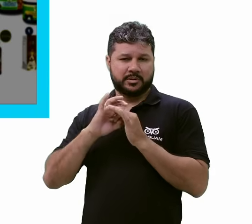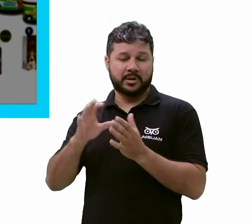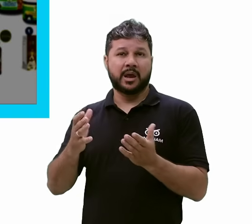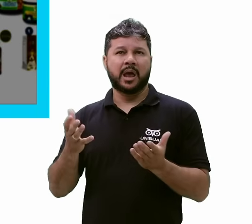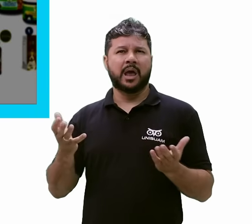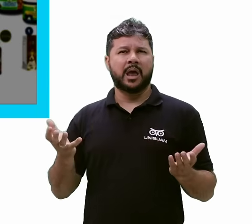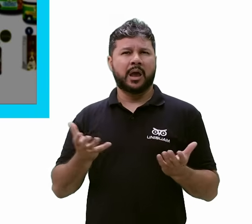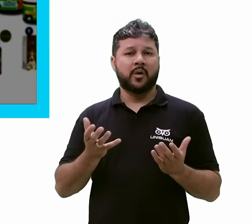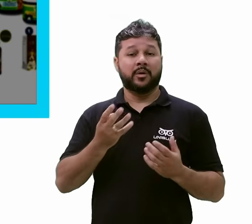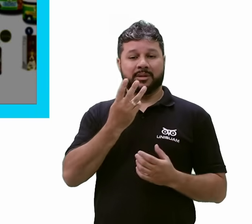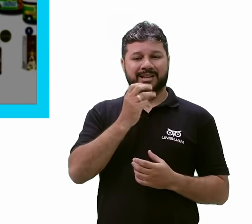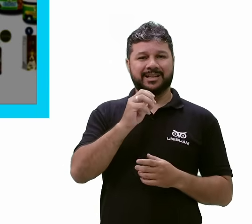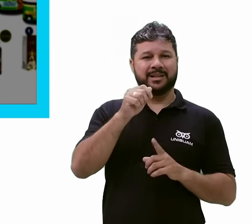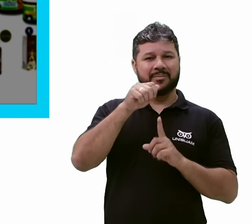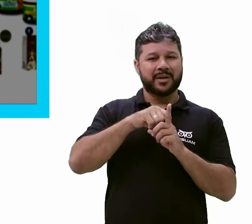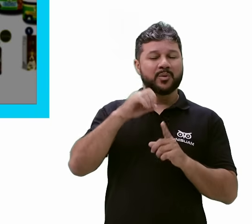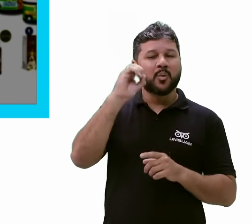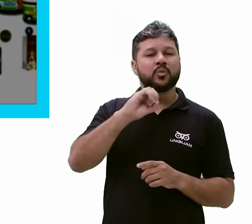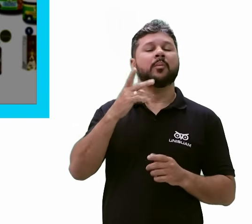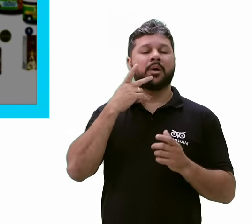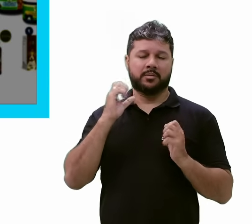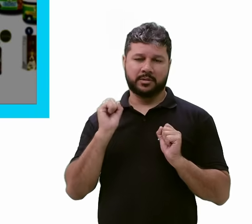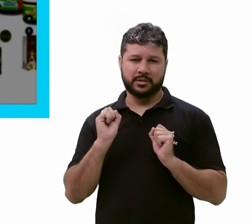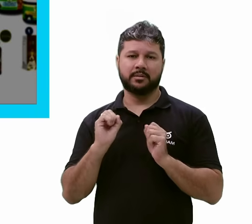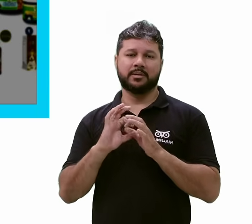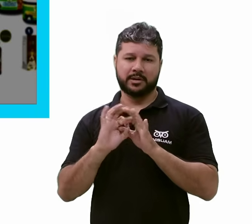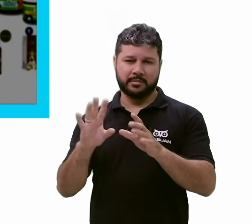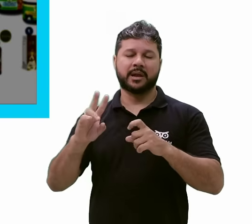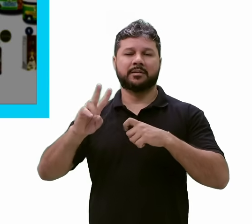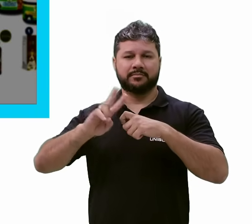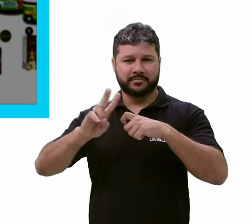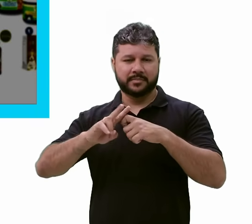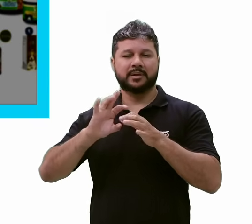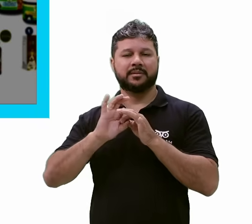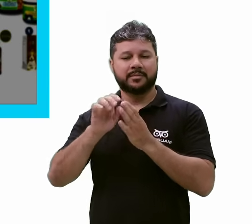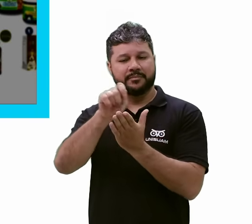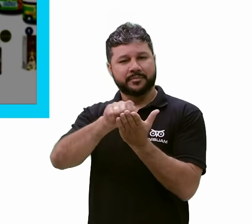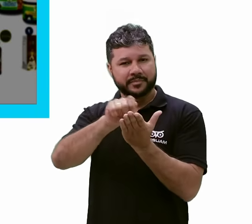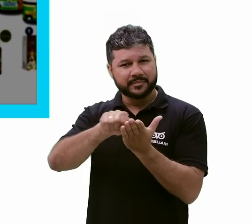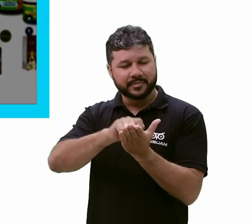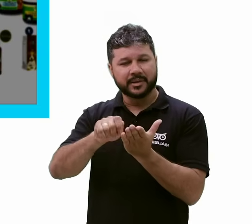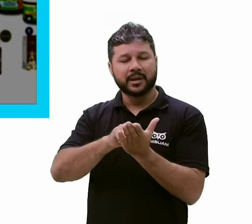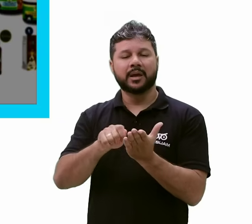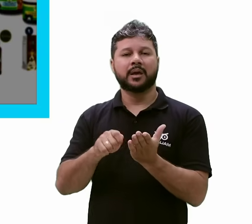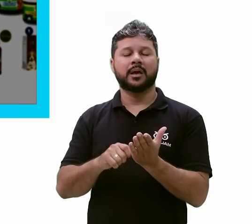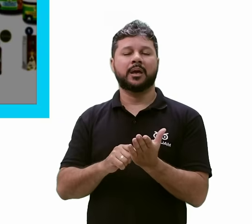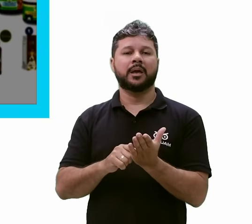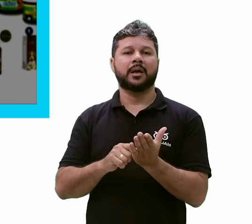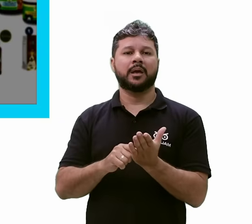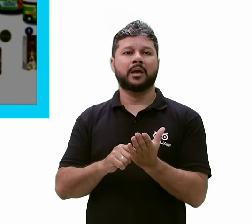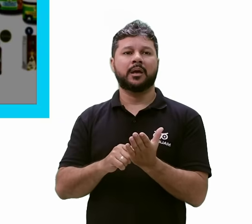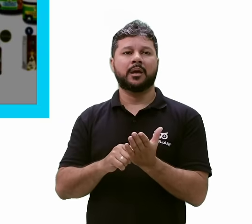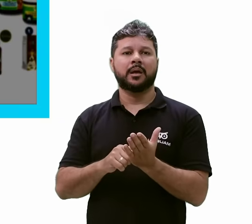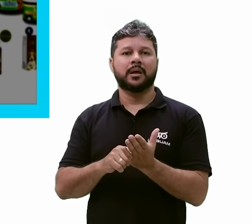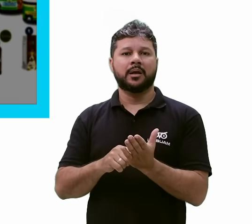prescrever. E hoje em dia, a partir de 30 de outubro, a gente pode prescrever através